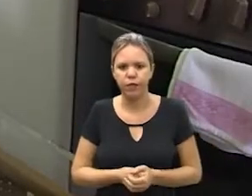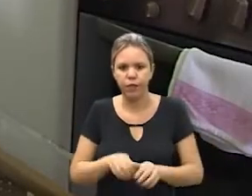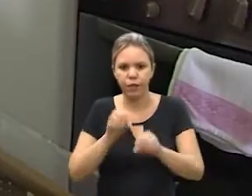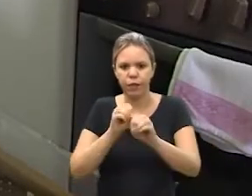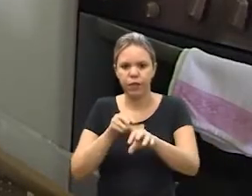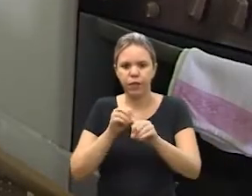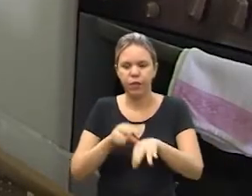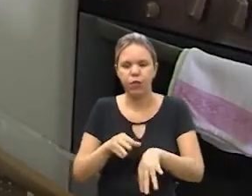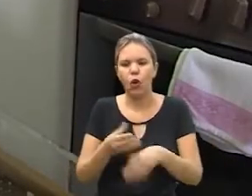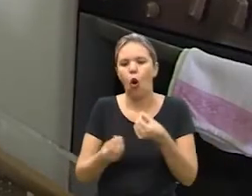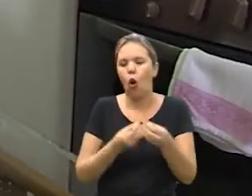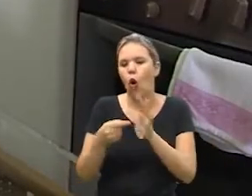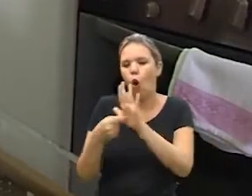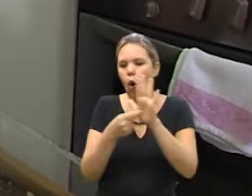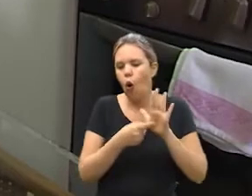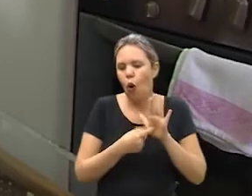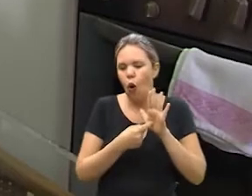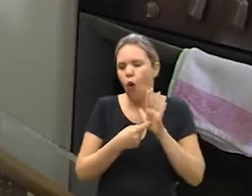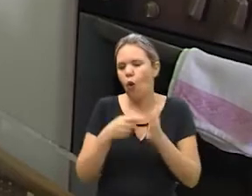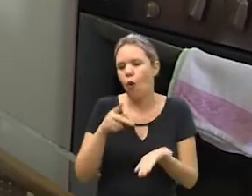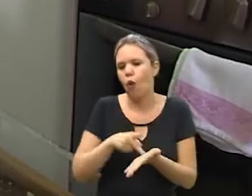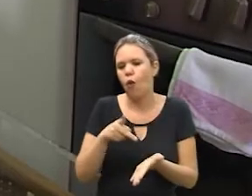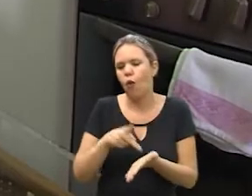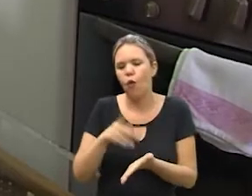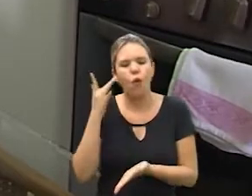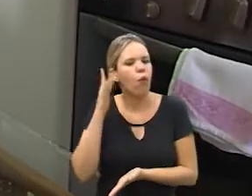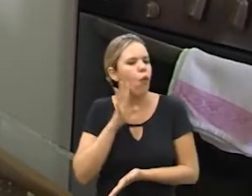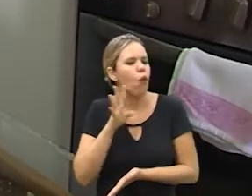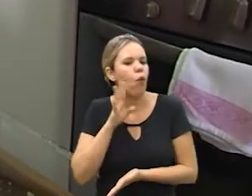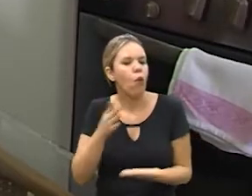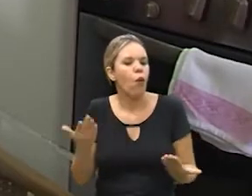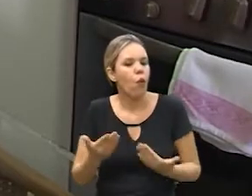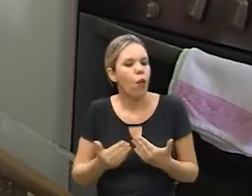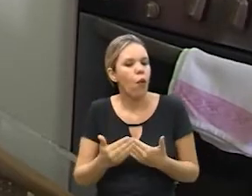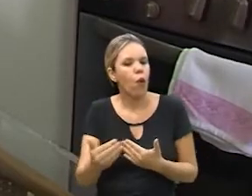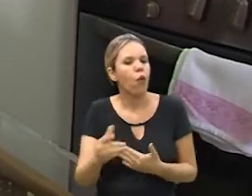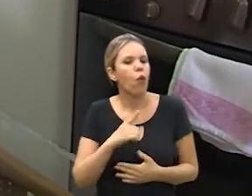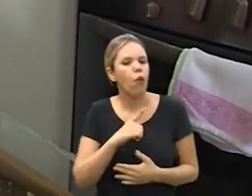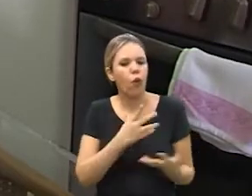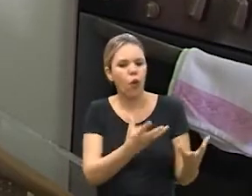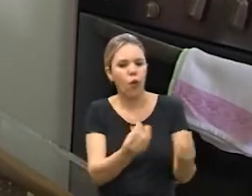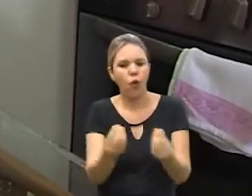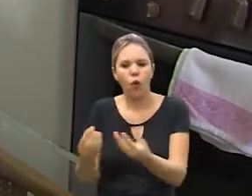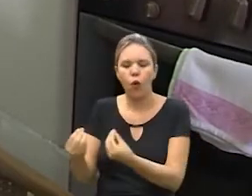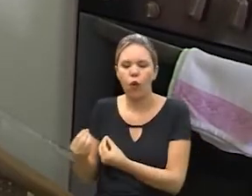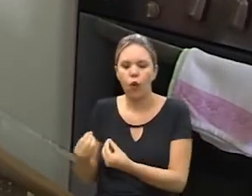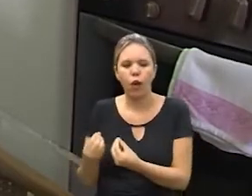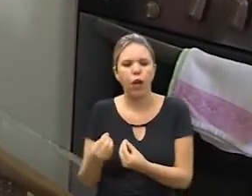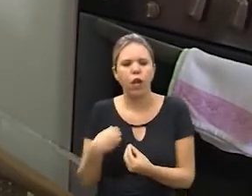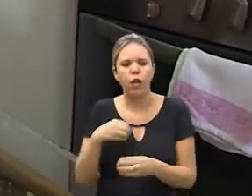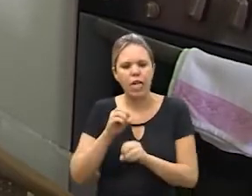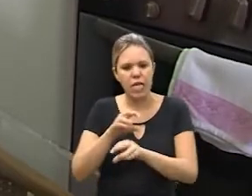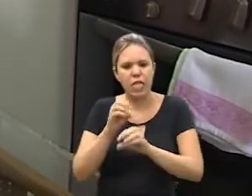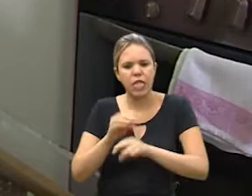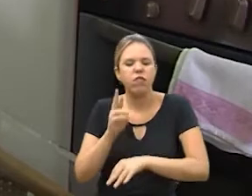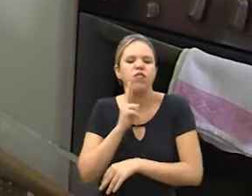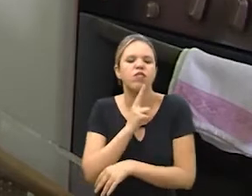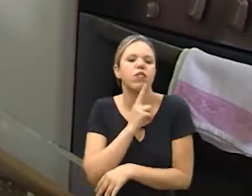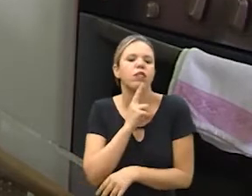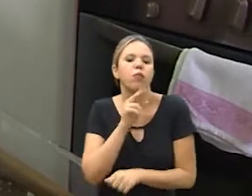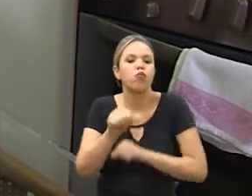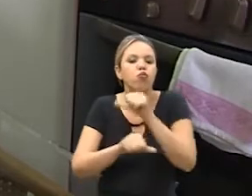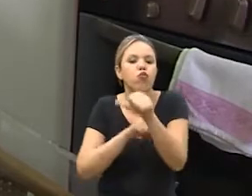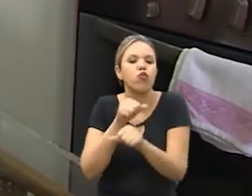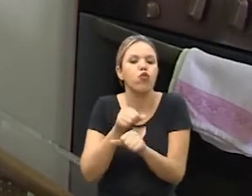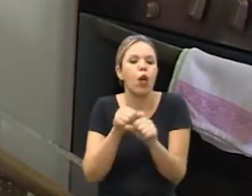vai ensinar um truque aí de uma apresentação, então, né? Então, na verdade, assim, o que eu acho legal hoje em dia, que a gente tem muito, e eu prego muito lá no buffet, é